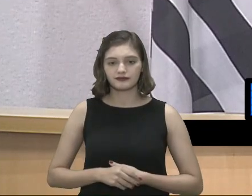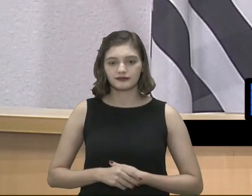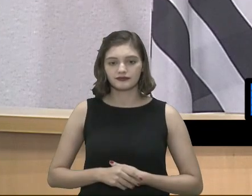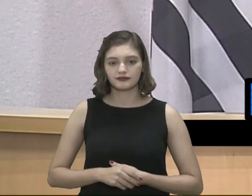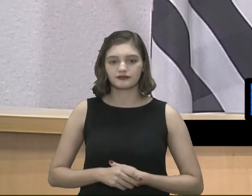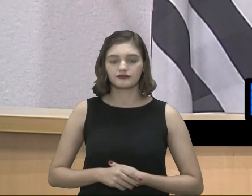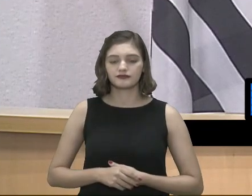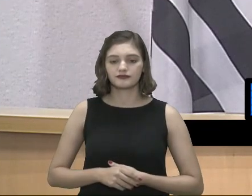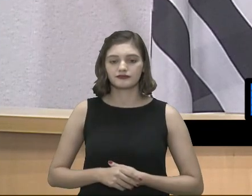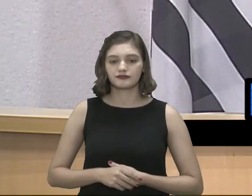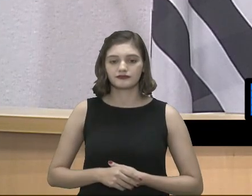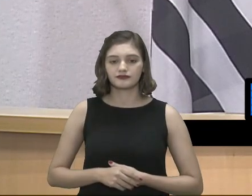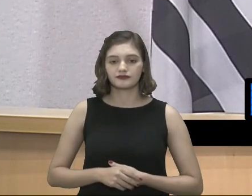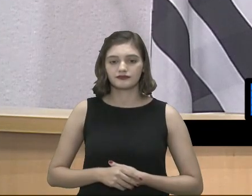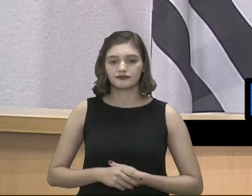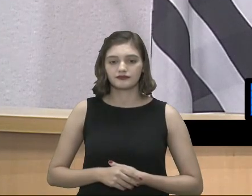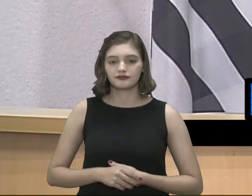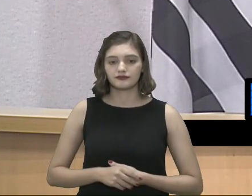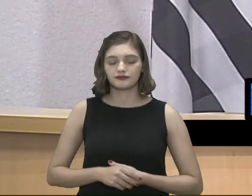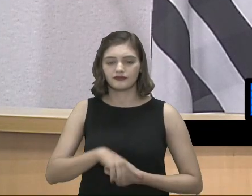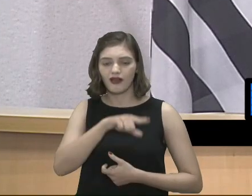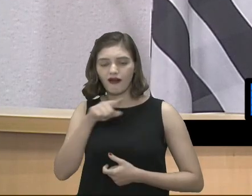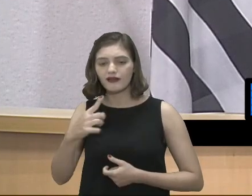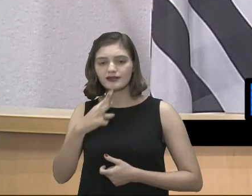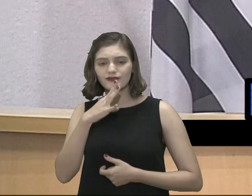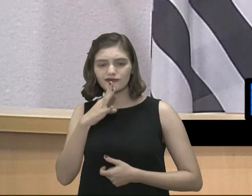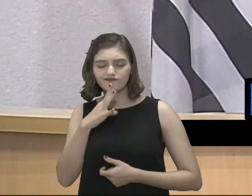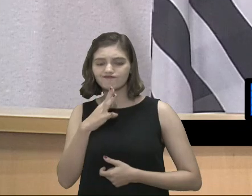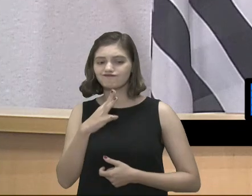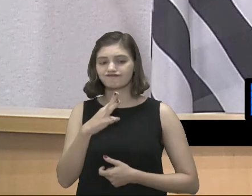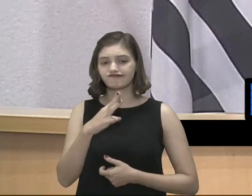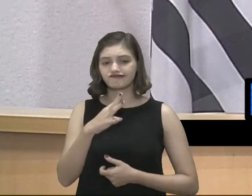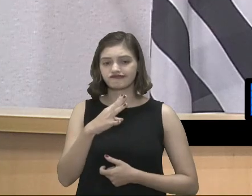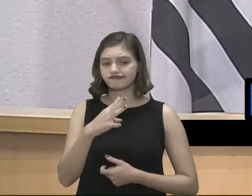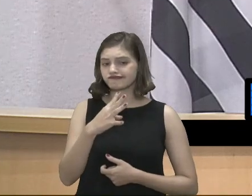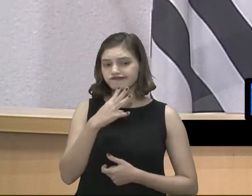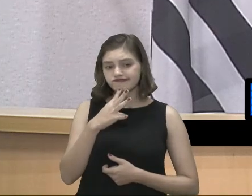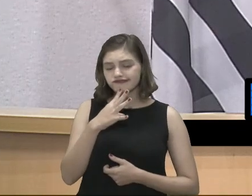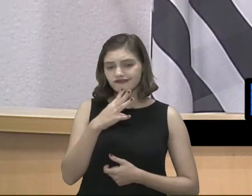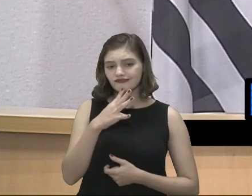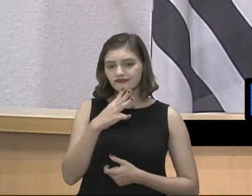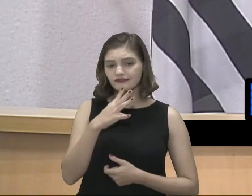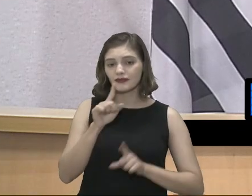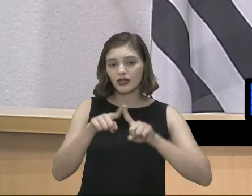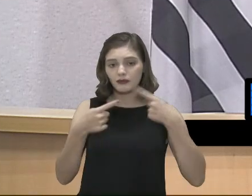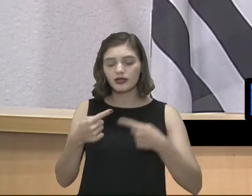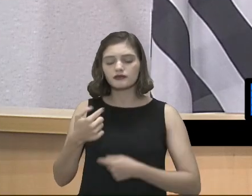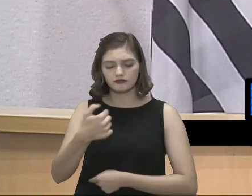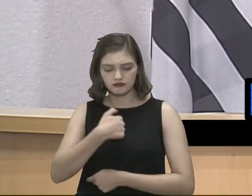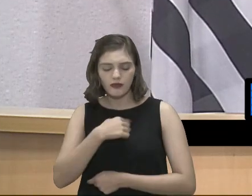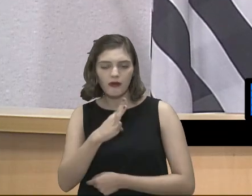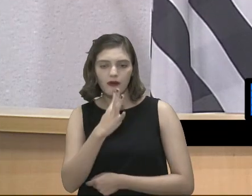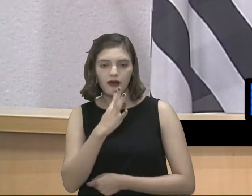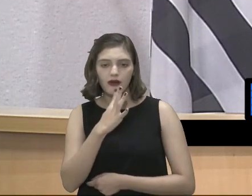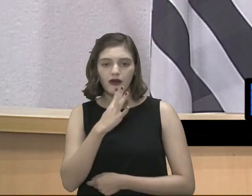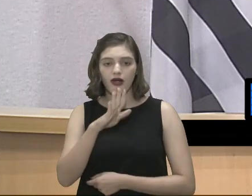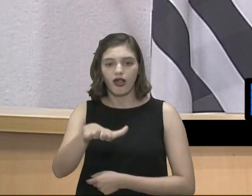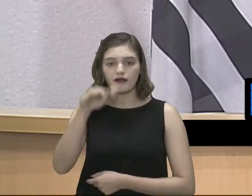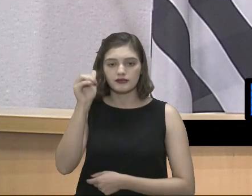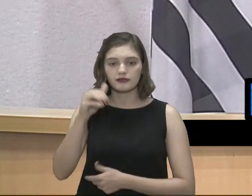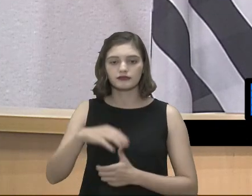sempre, elas me conhecem muito, entendeu? Não, às vezes eu nem conheço, mas elas me conhecem. Daí elas me